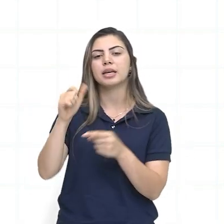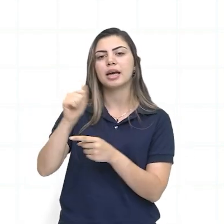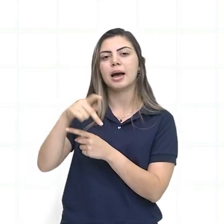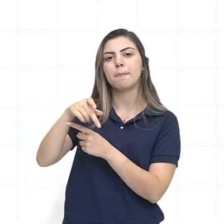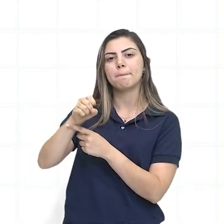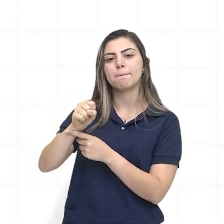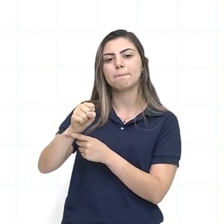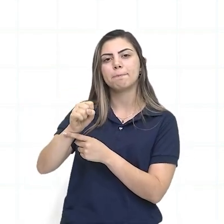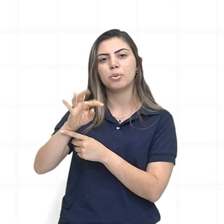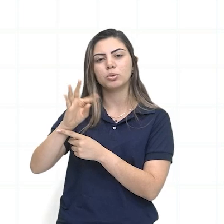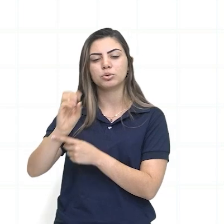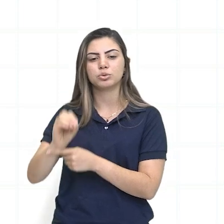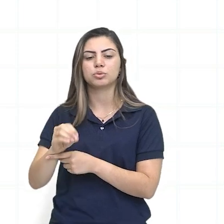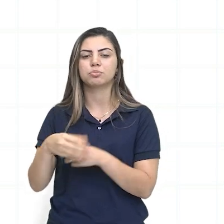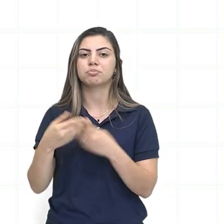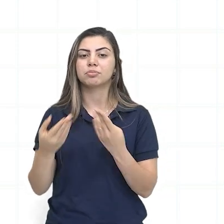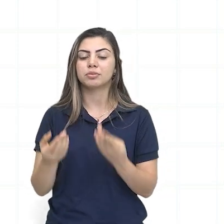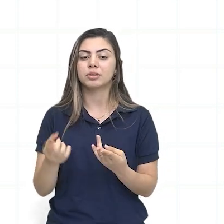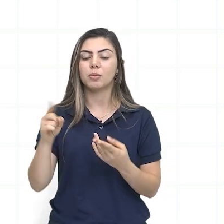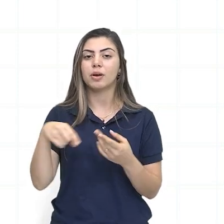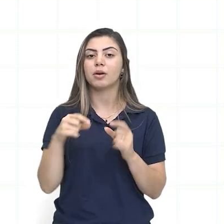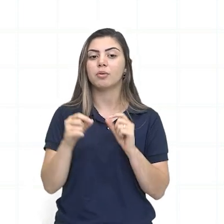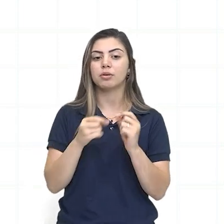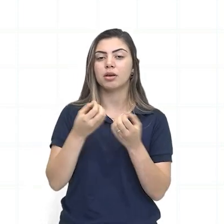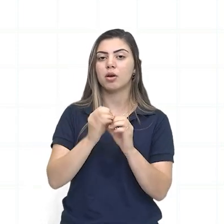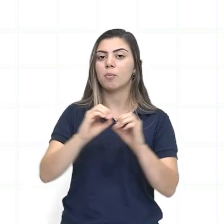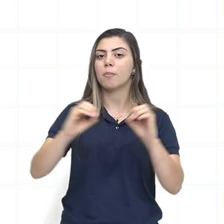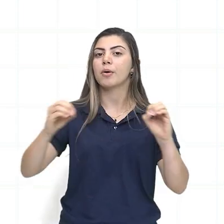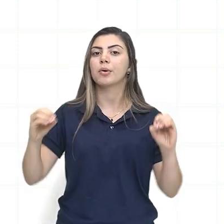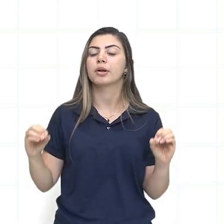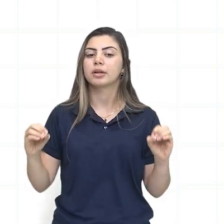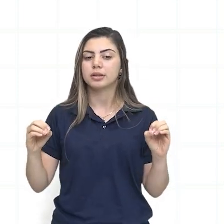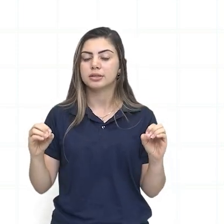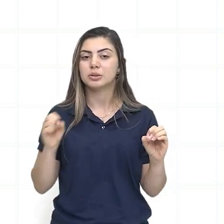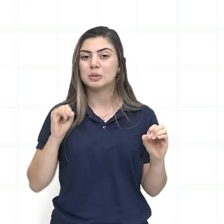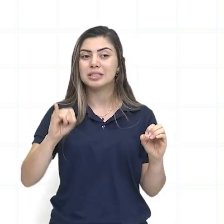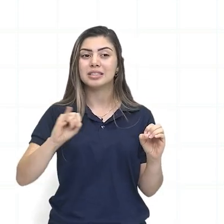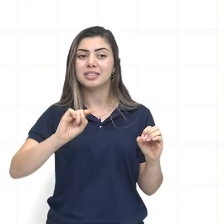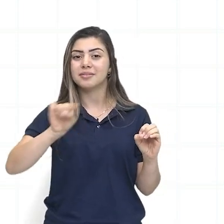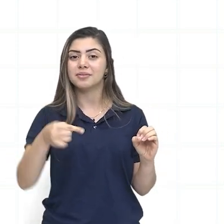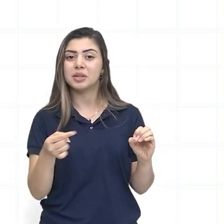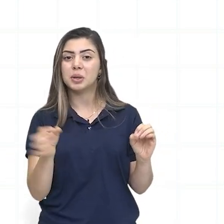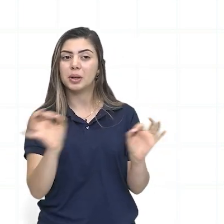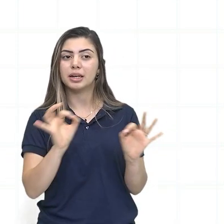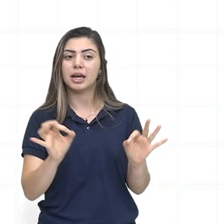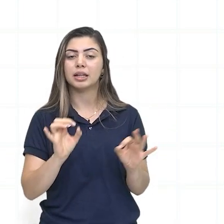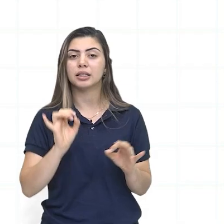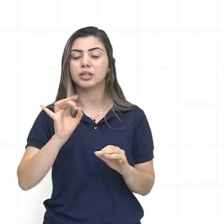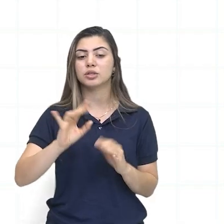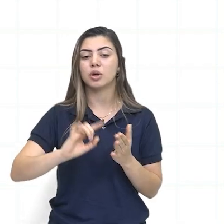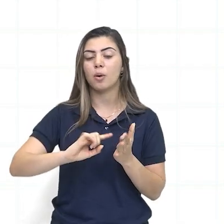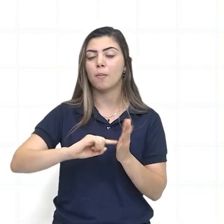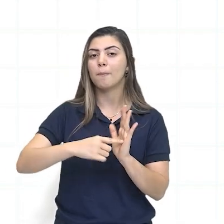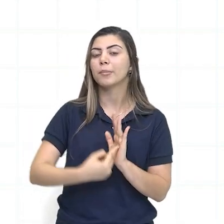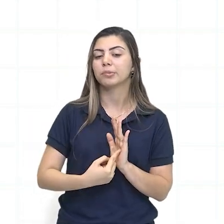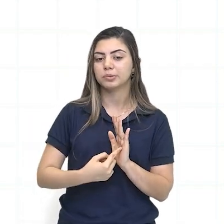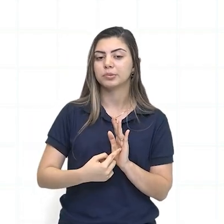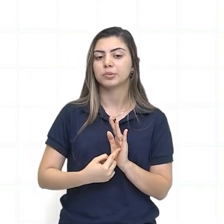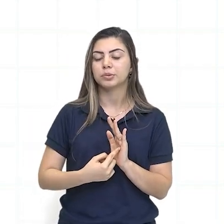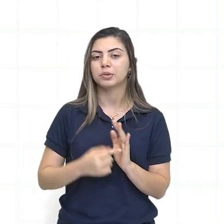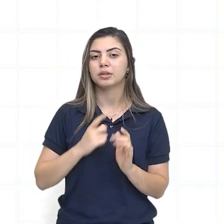a coroa de Miss Amazonas. Essa seria a oração sem nenhuma vírgula, só com o ponto depois, aqui no